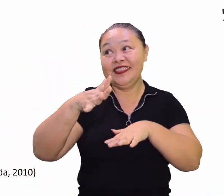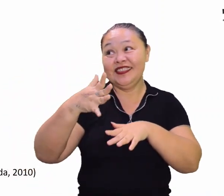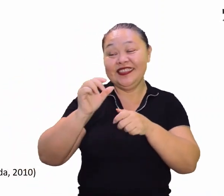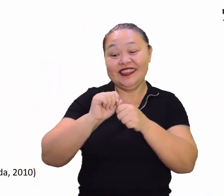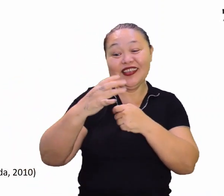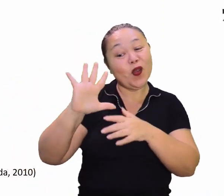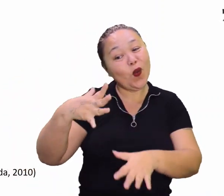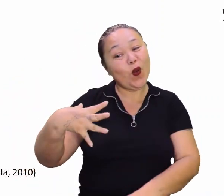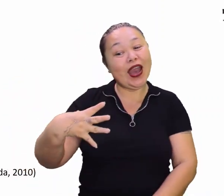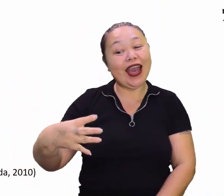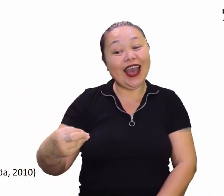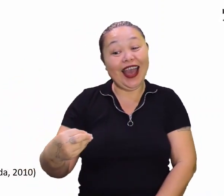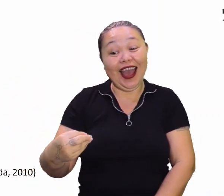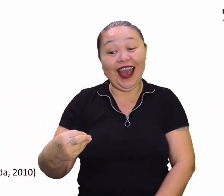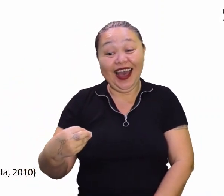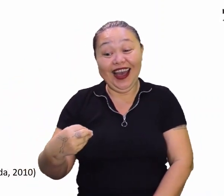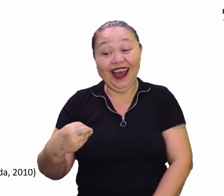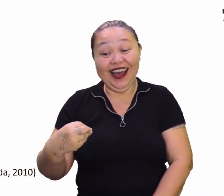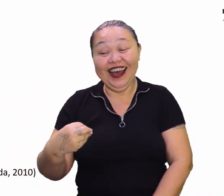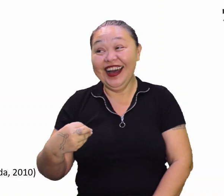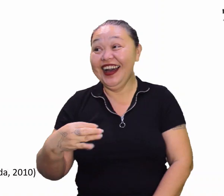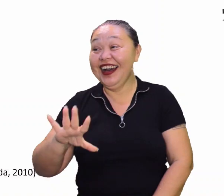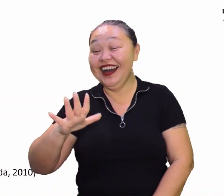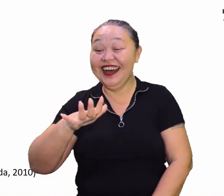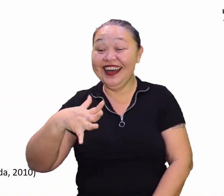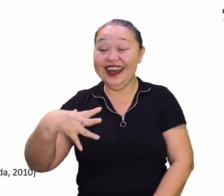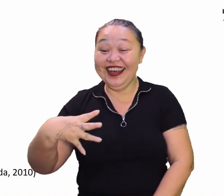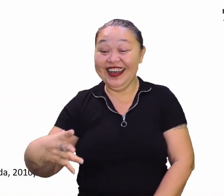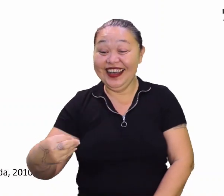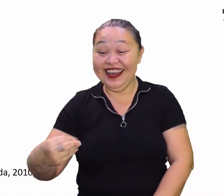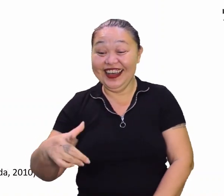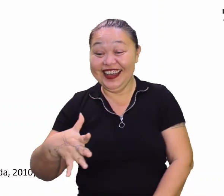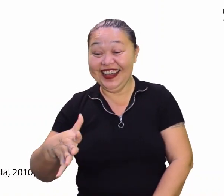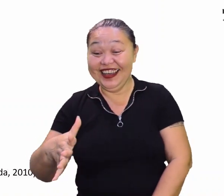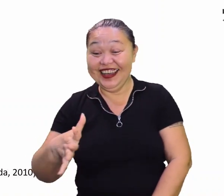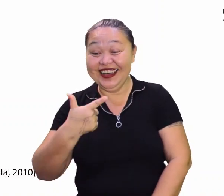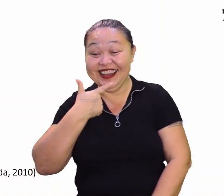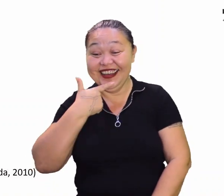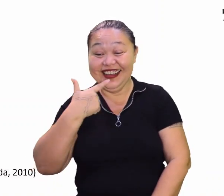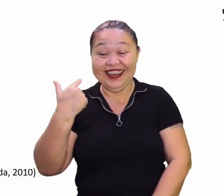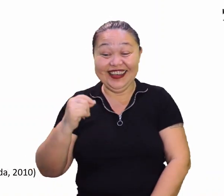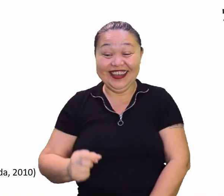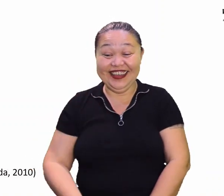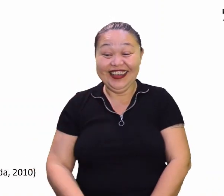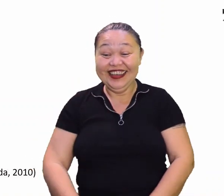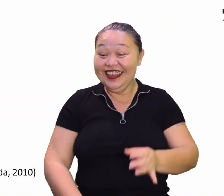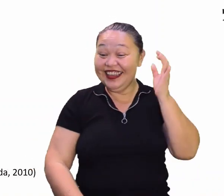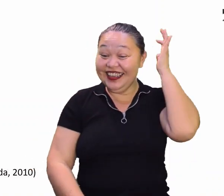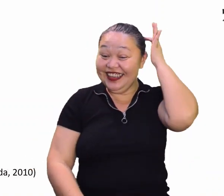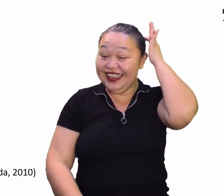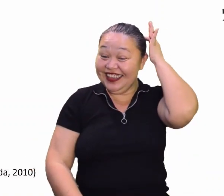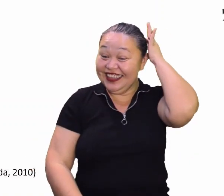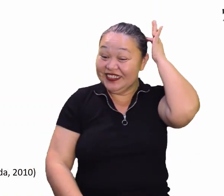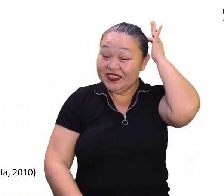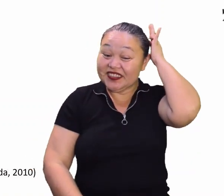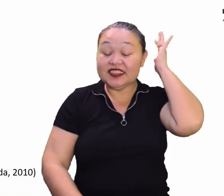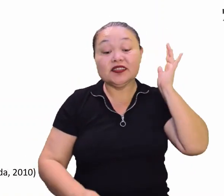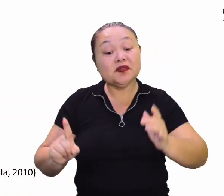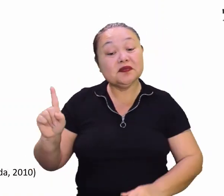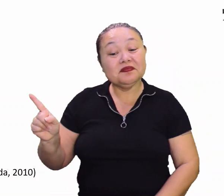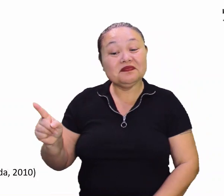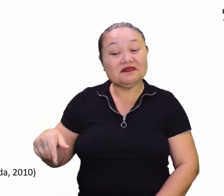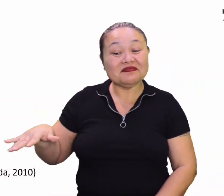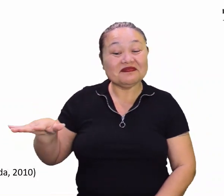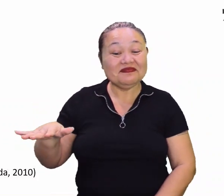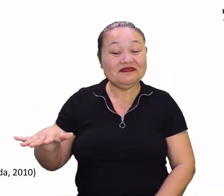quase seu filho, né? Mas tá tudo tranquilo. Japa, pare de rir, por favor. Pare de rir, você já tá rindo de mim. Olha só,